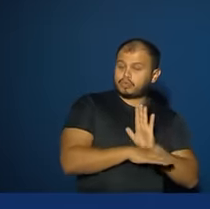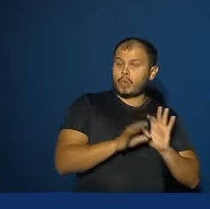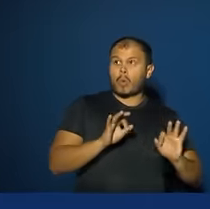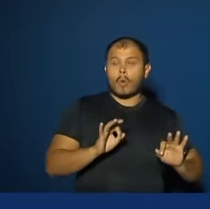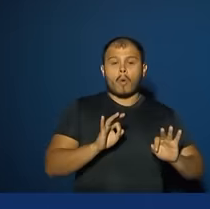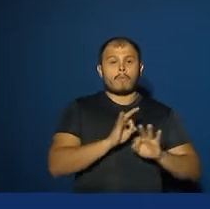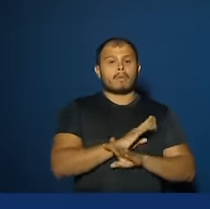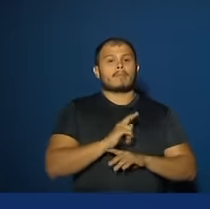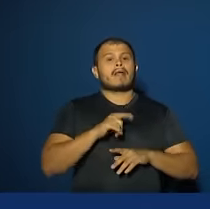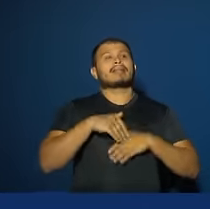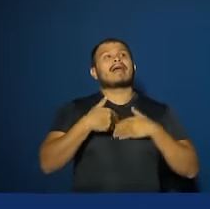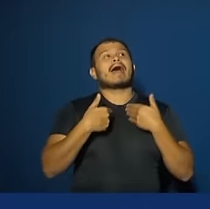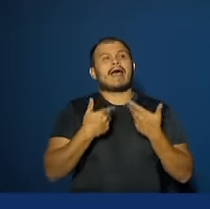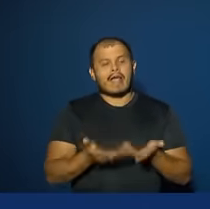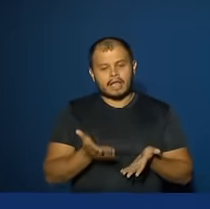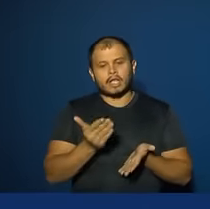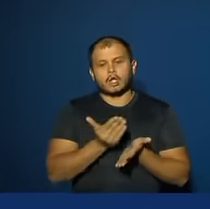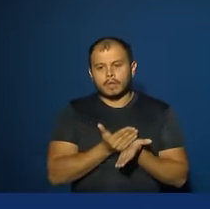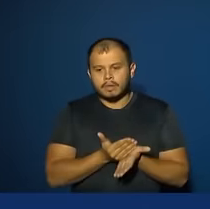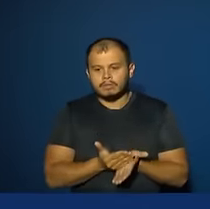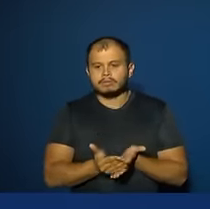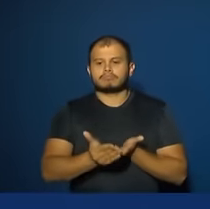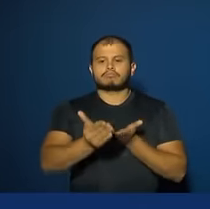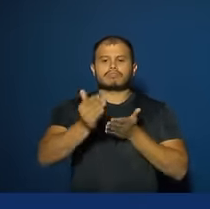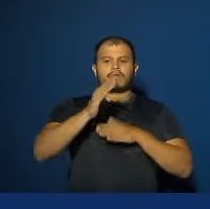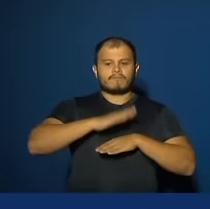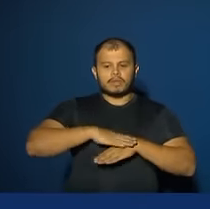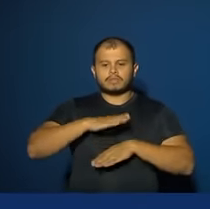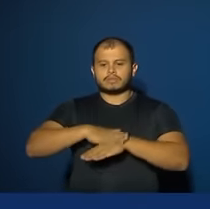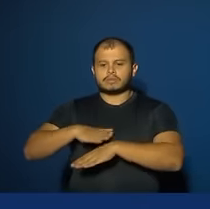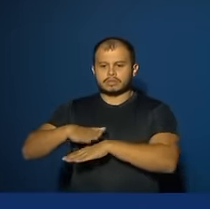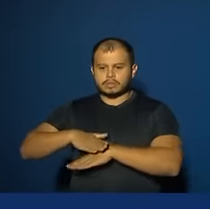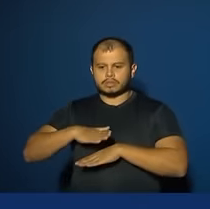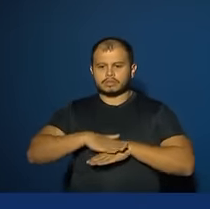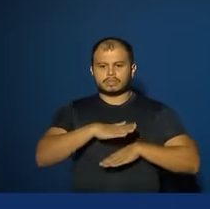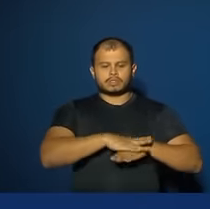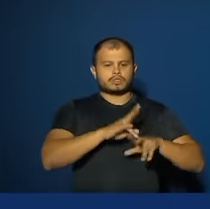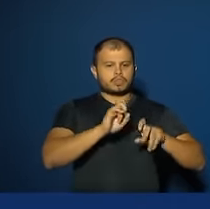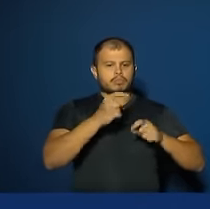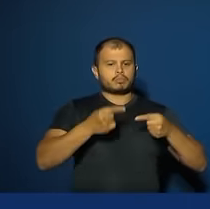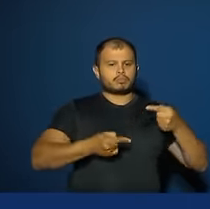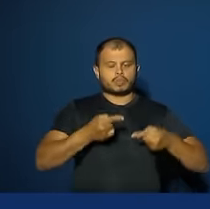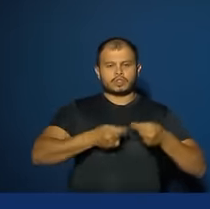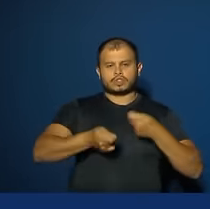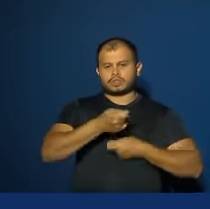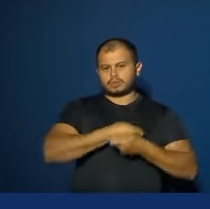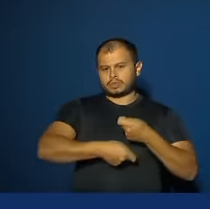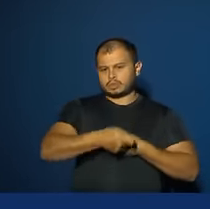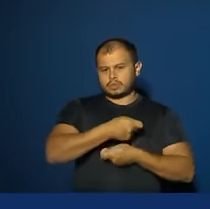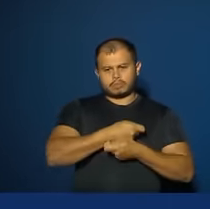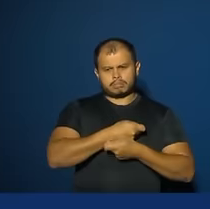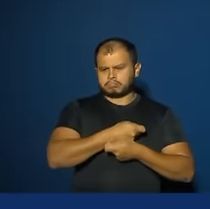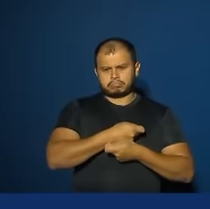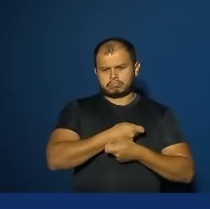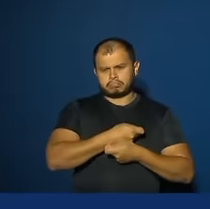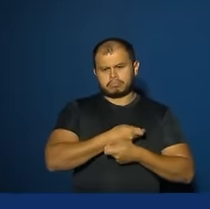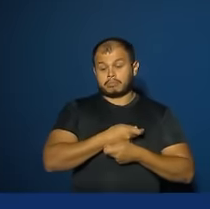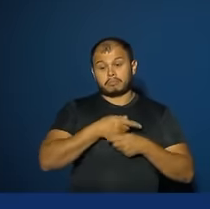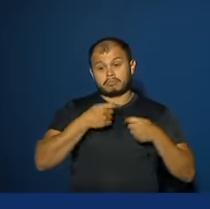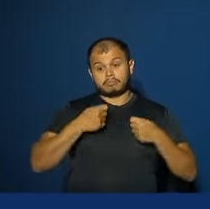para só então fazer qualquer coisa a respeito da política monetária. Você precisa ter